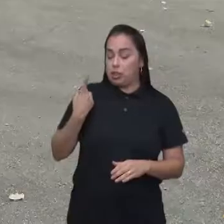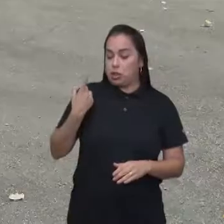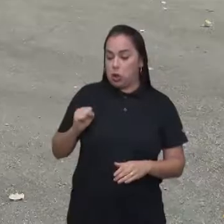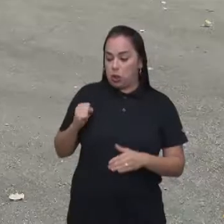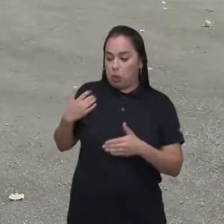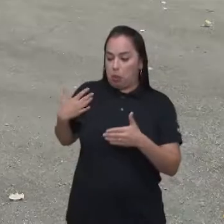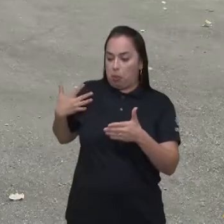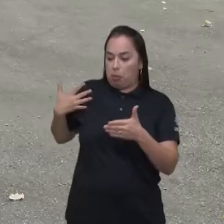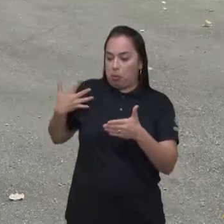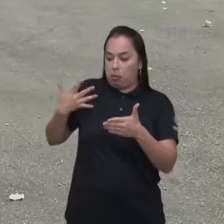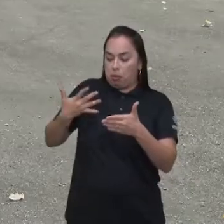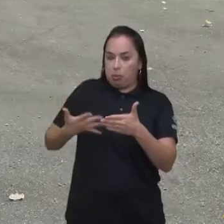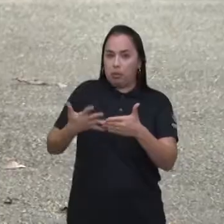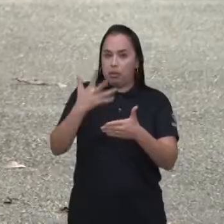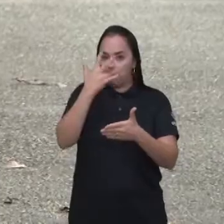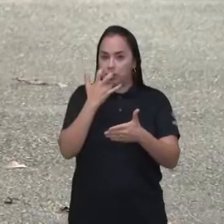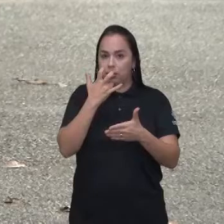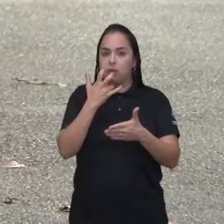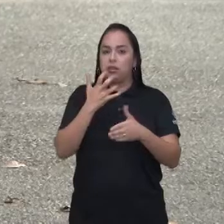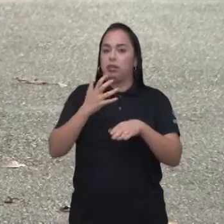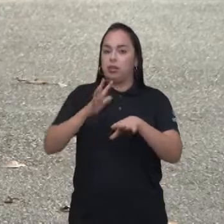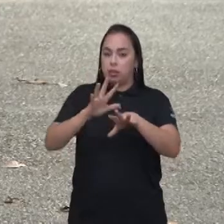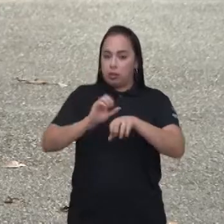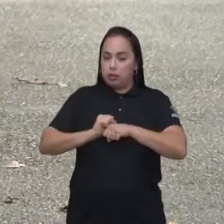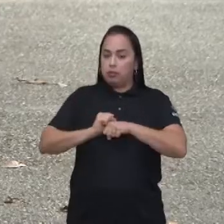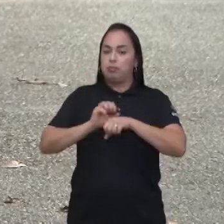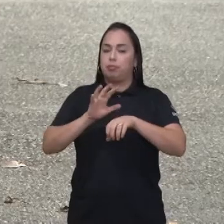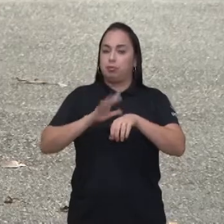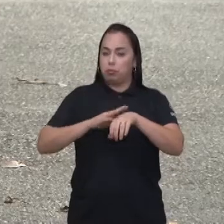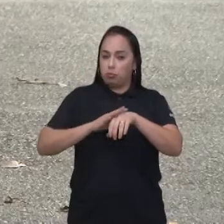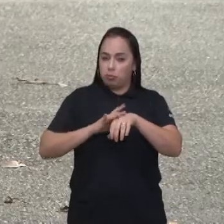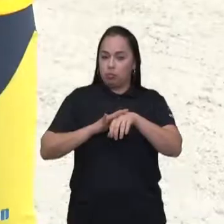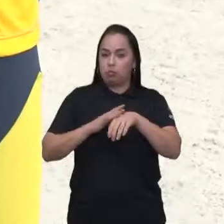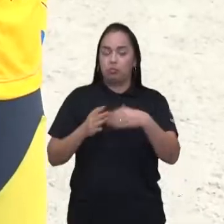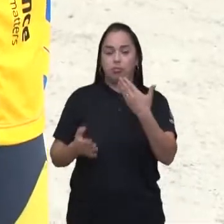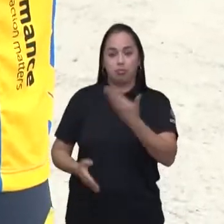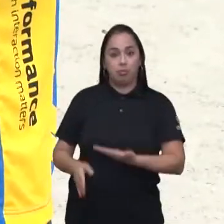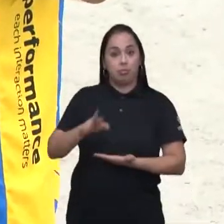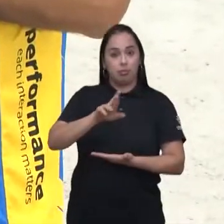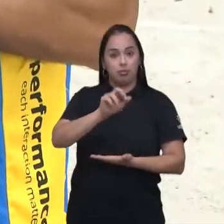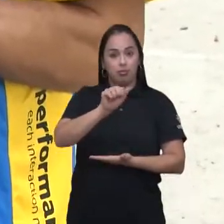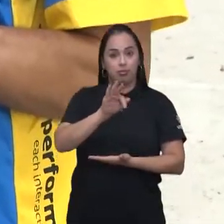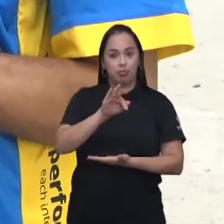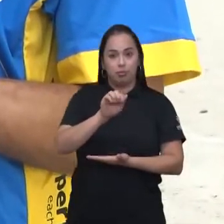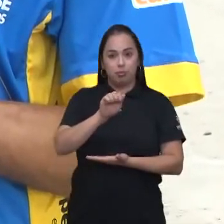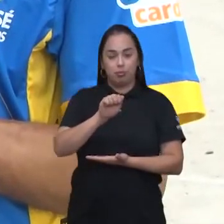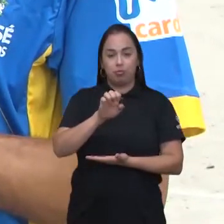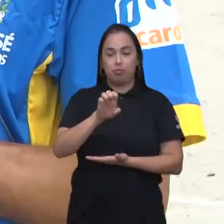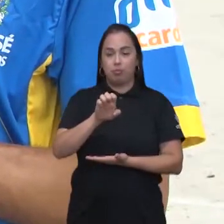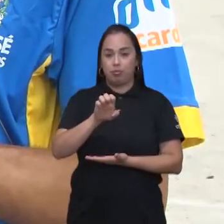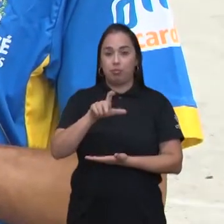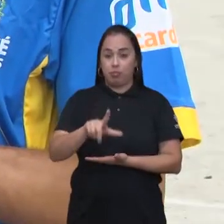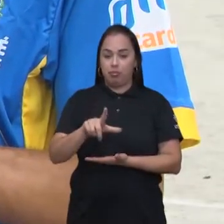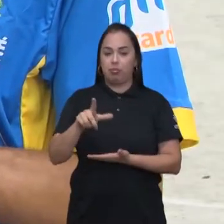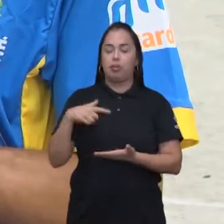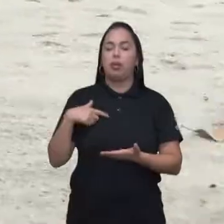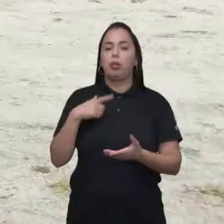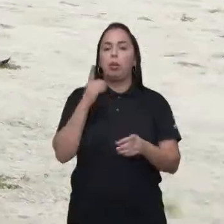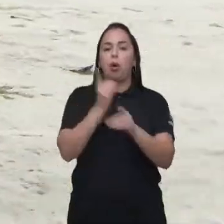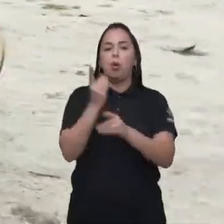18 anos após enfrentar problemas com o glaucoma EA catarata congênita o Rafael encontrou no esporte uma